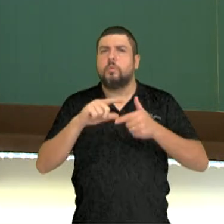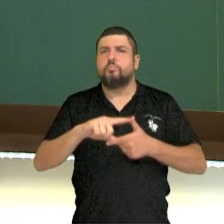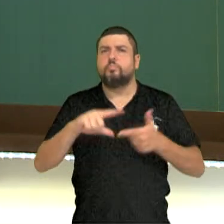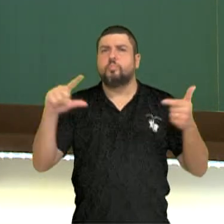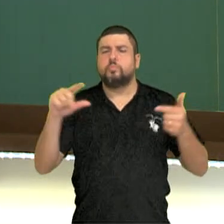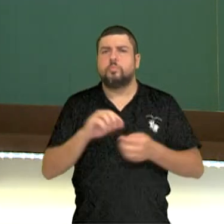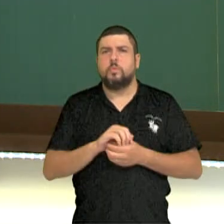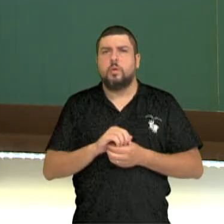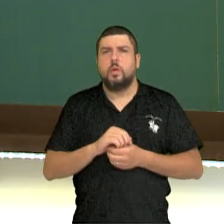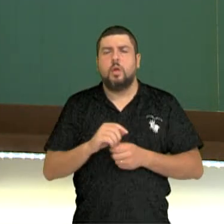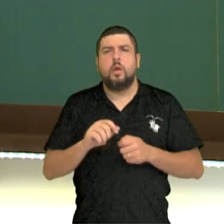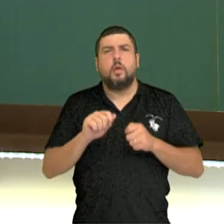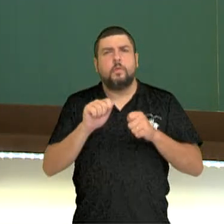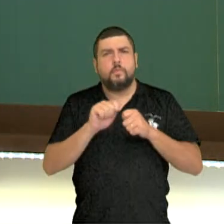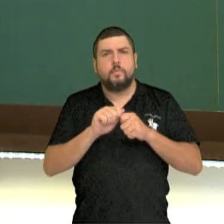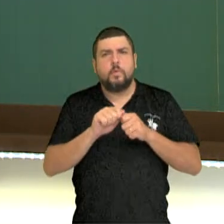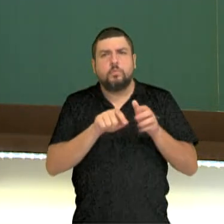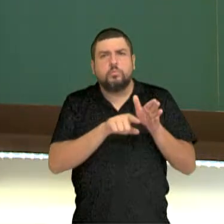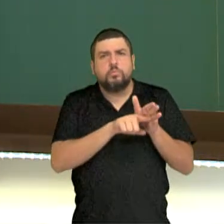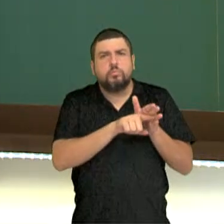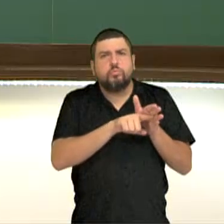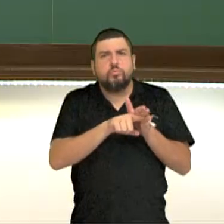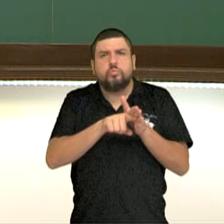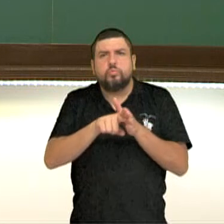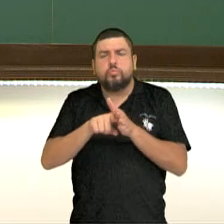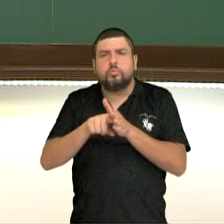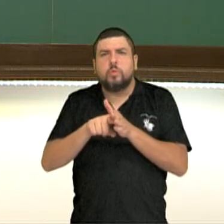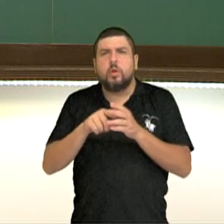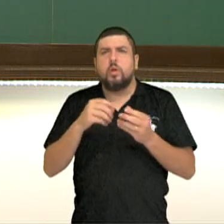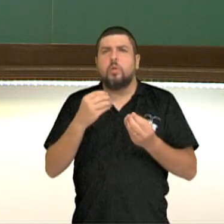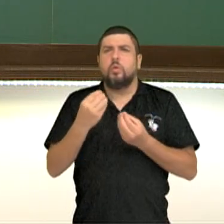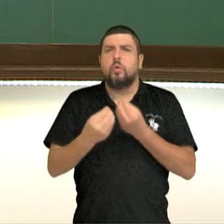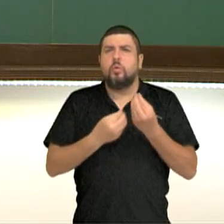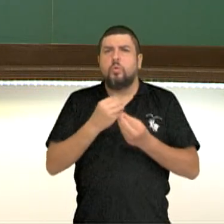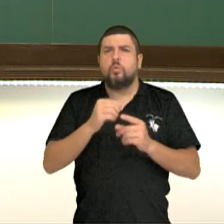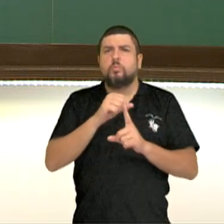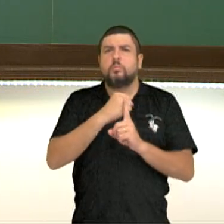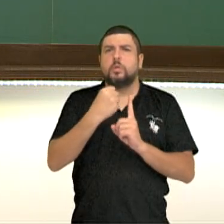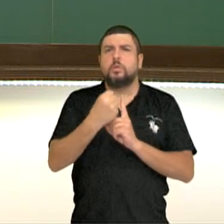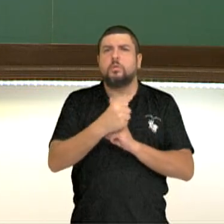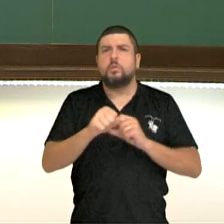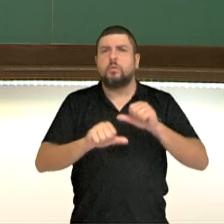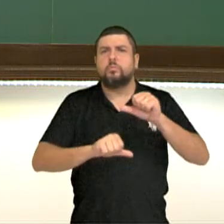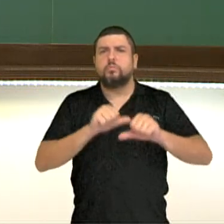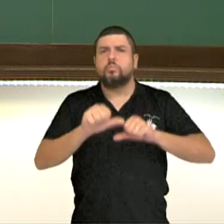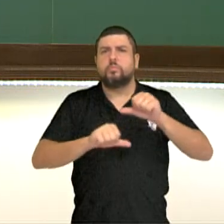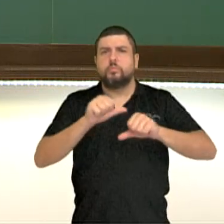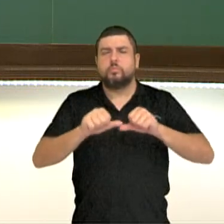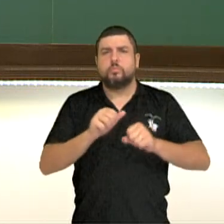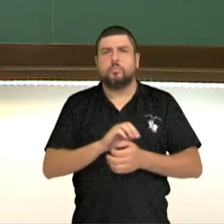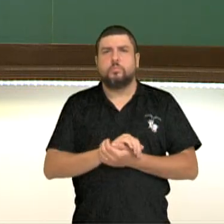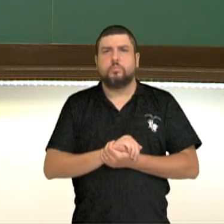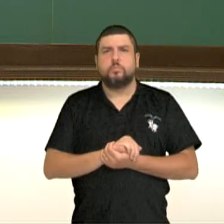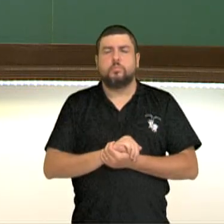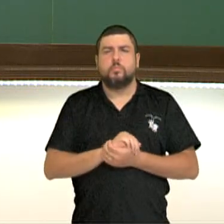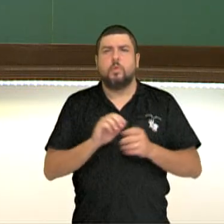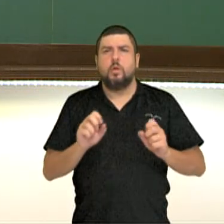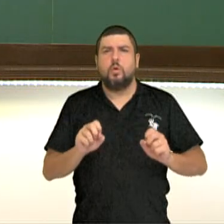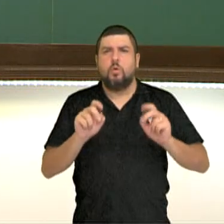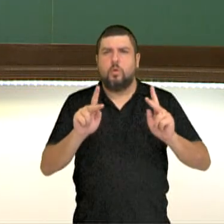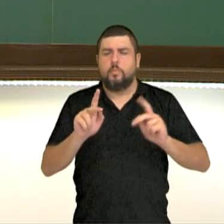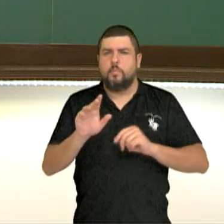social que as mudanças geravam. Veja que interessante, pessoal. Quando a gente pensava em Idade Média,